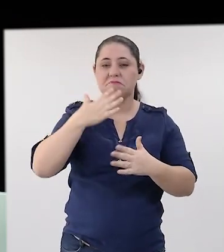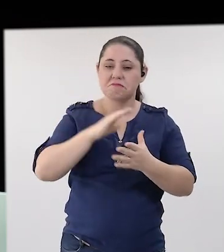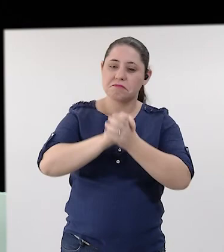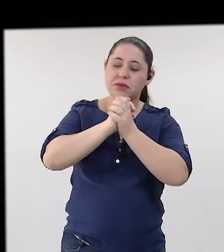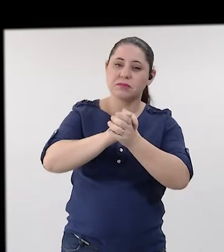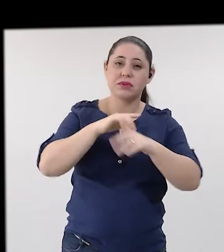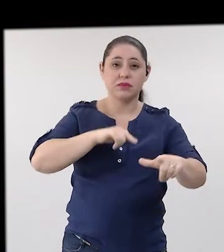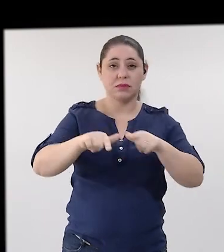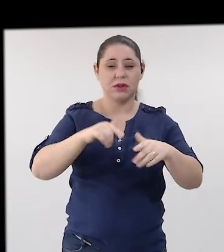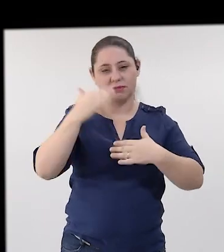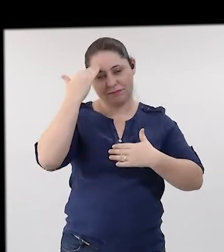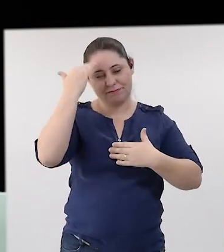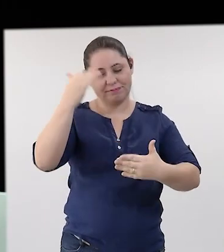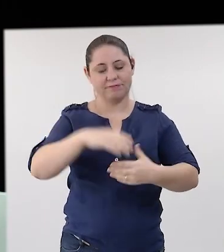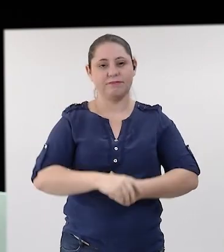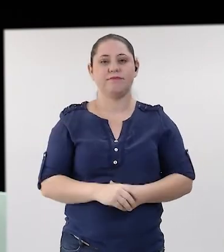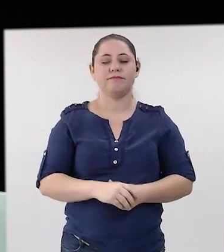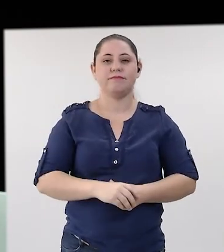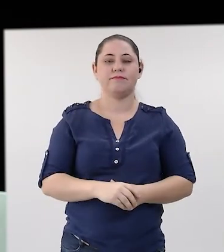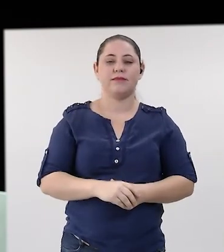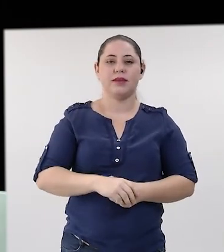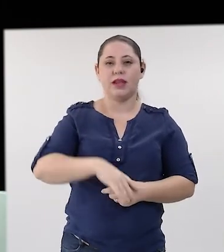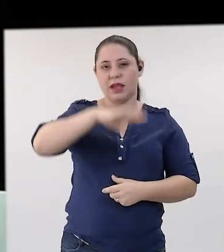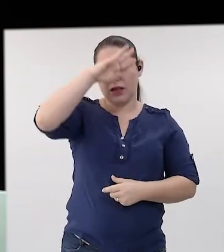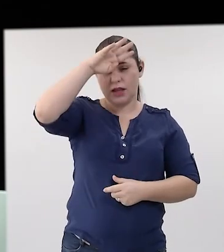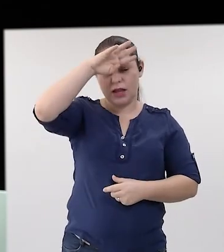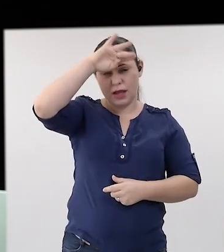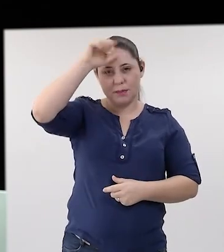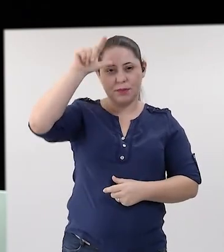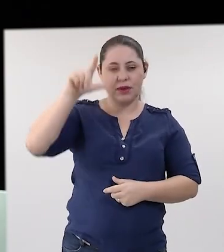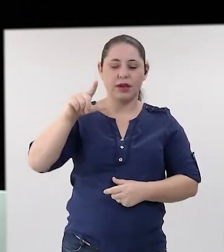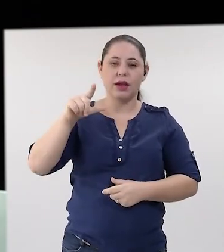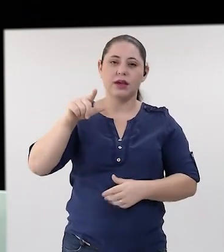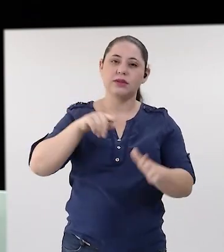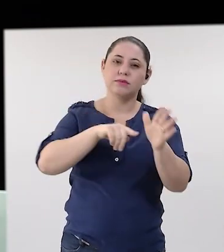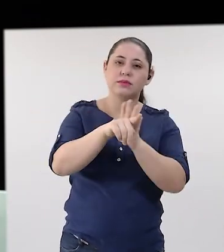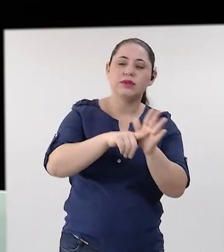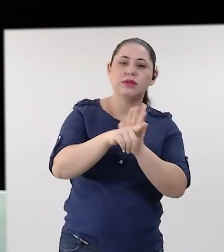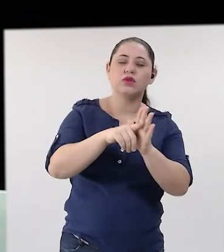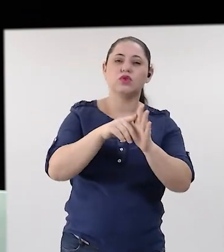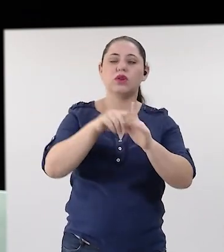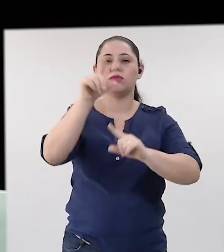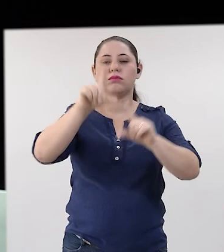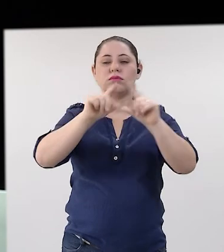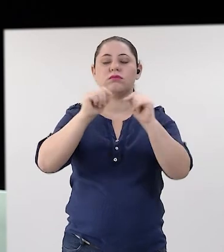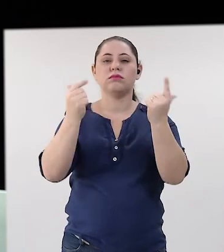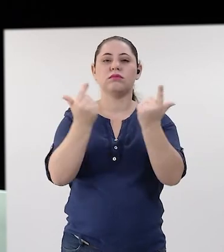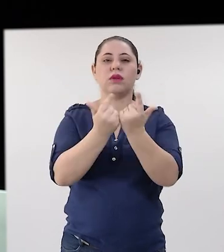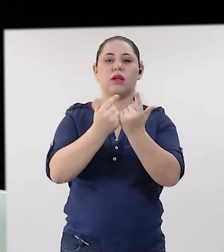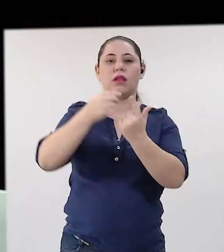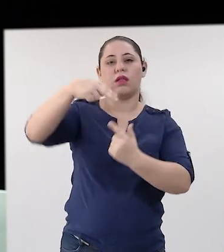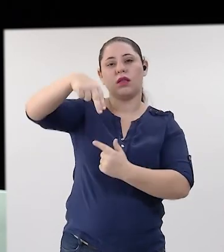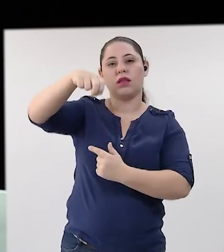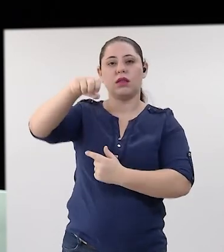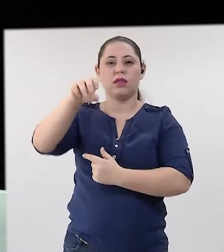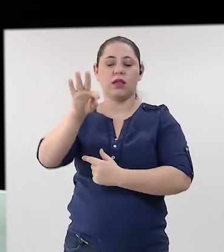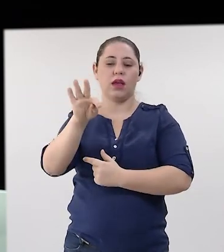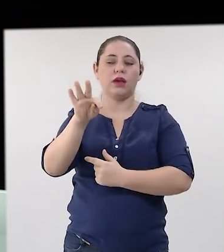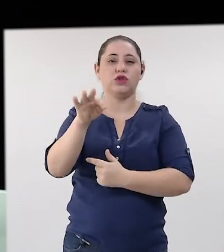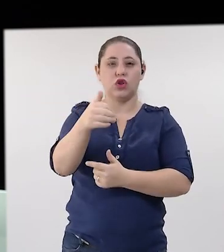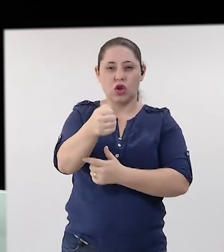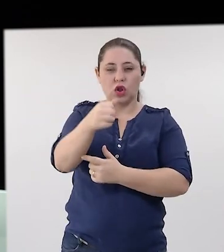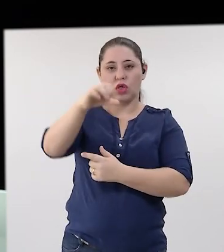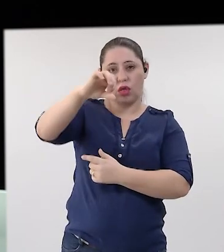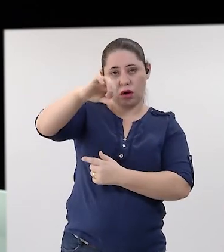trabalho. Obrigado. Bom, o MS em Pesquisa é exibido ao longo da programação na TV Assembleia, aqui no canal 9 da operadora NET,